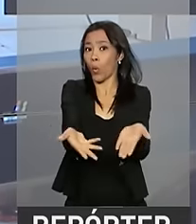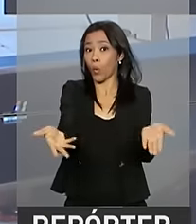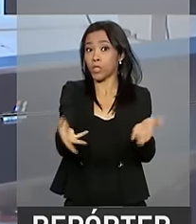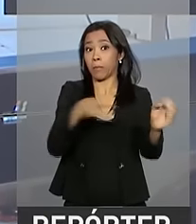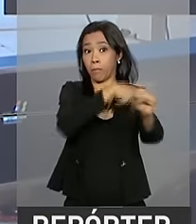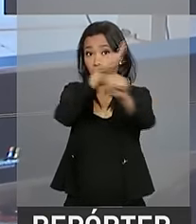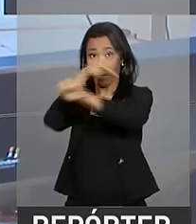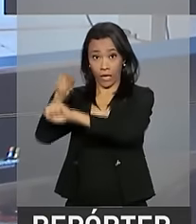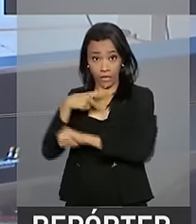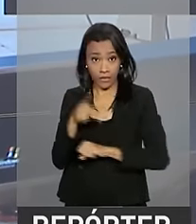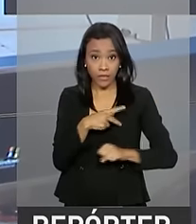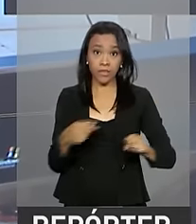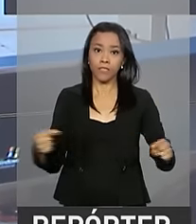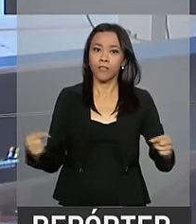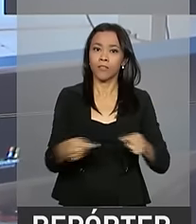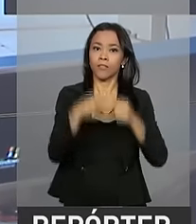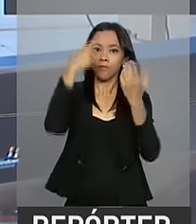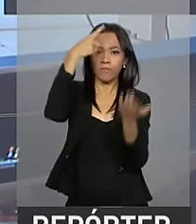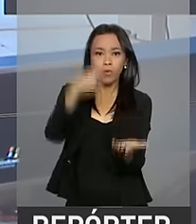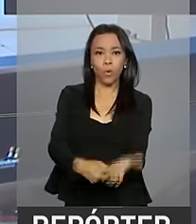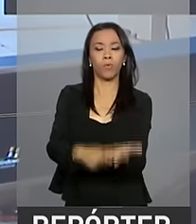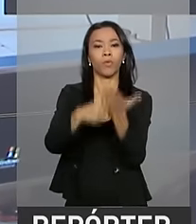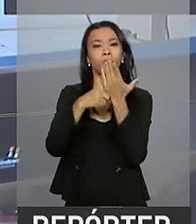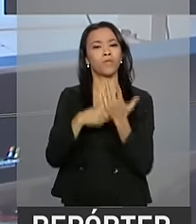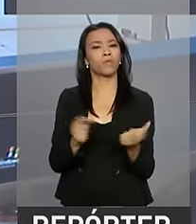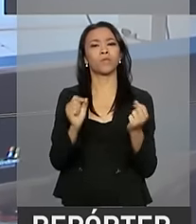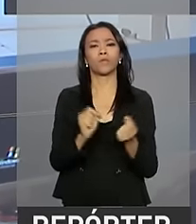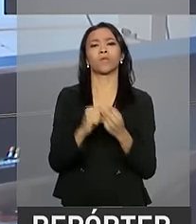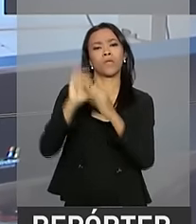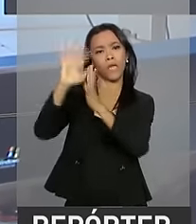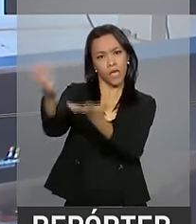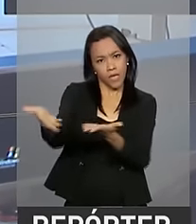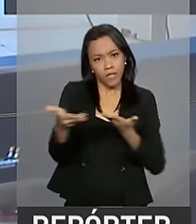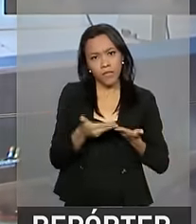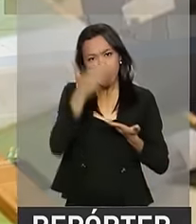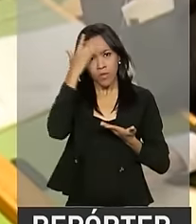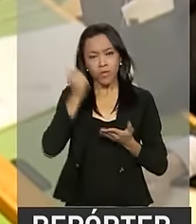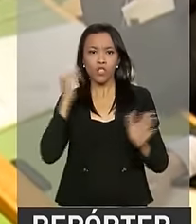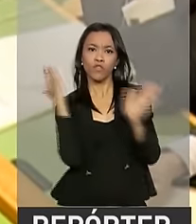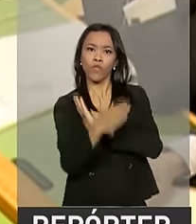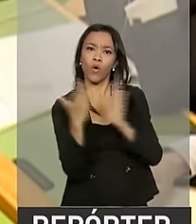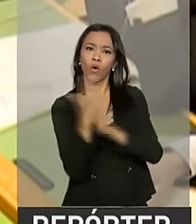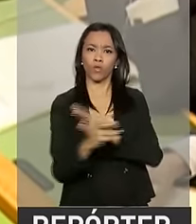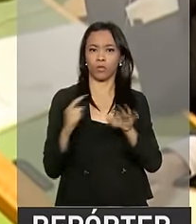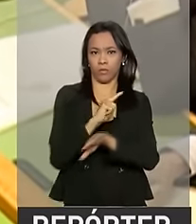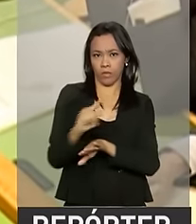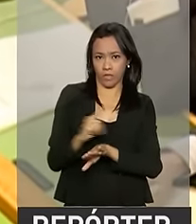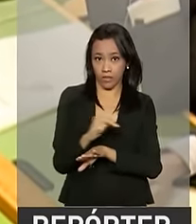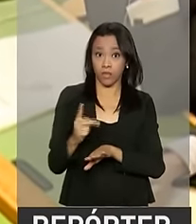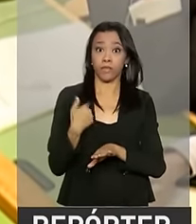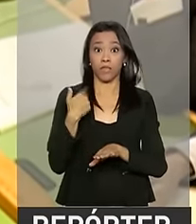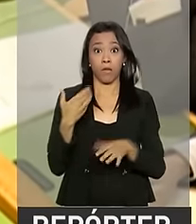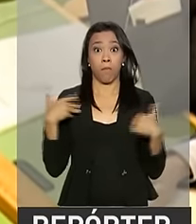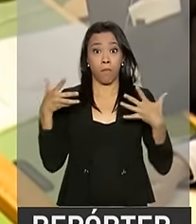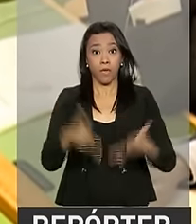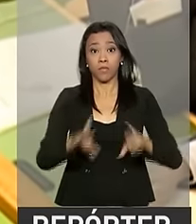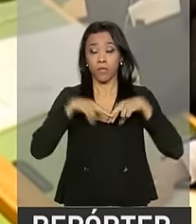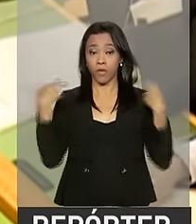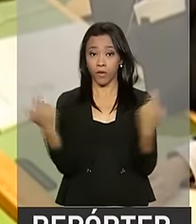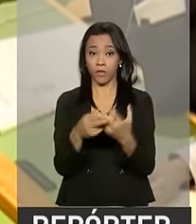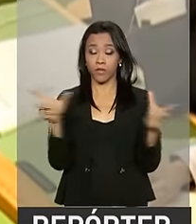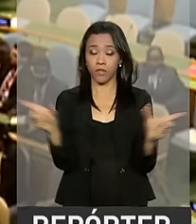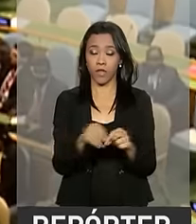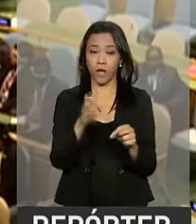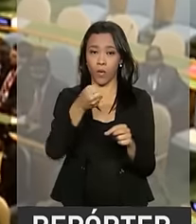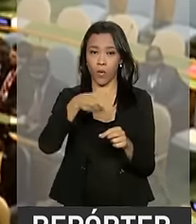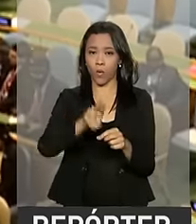países compartilhem responsabilidade no acolhimento de refugiados temer participa da reunião das Nações Unidas sobre refugiados e